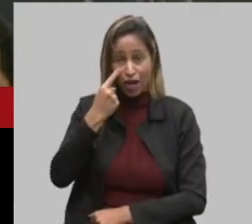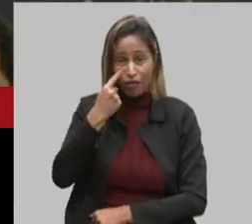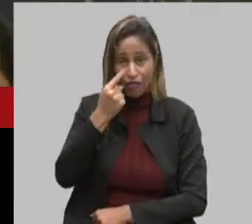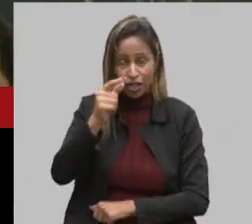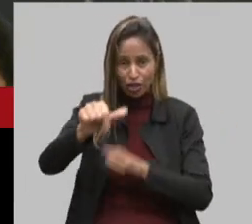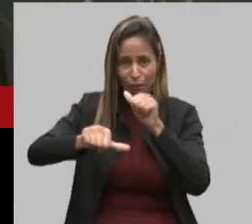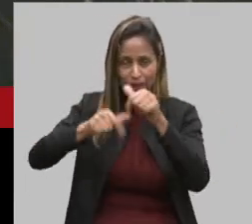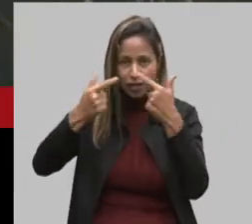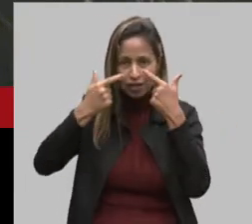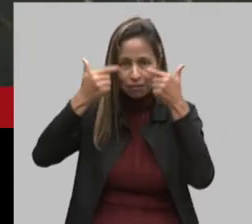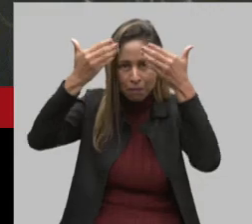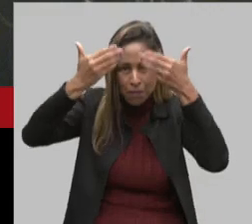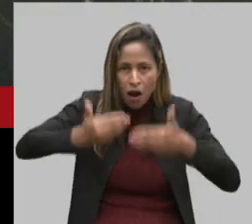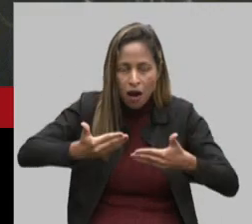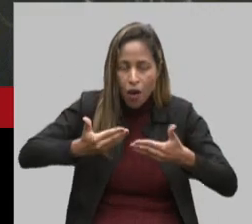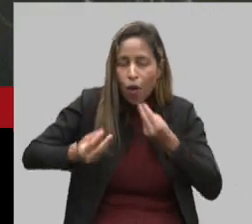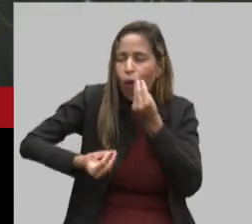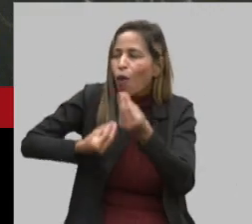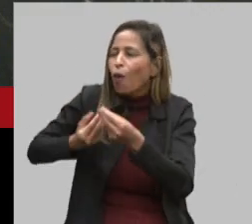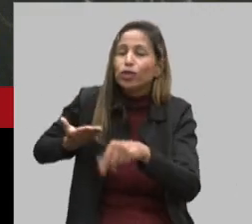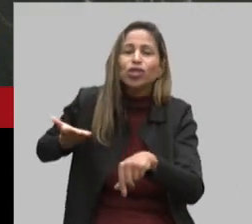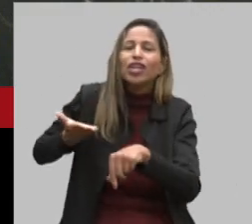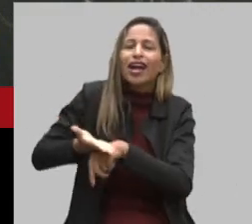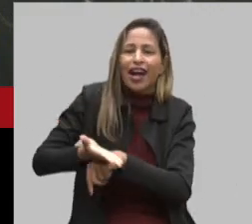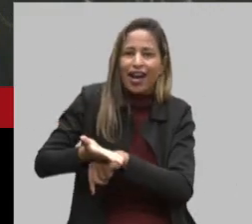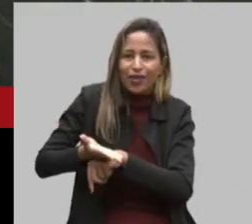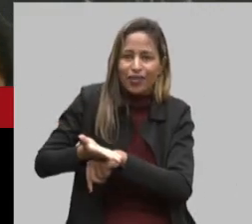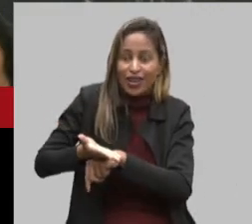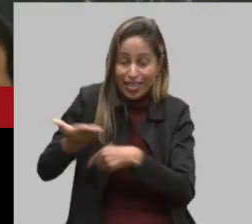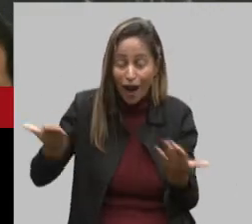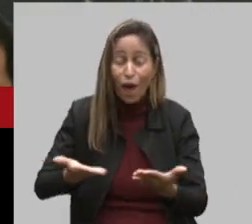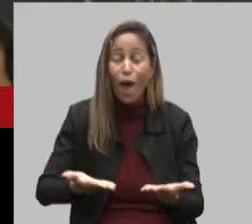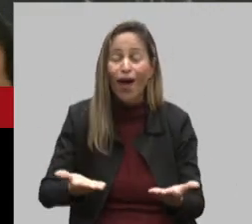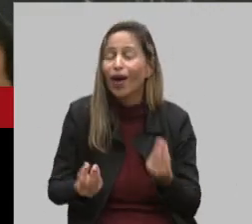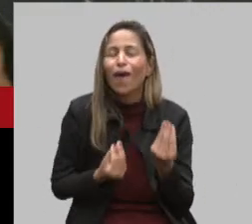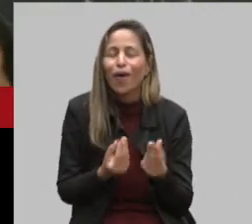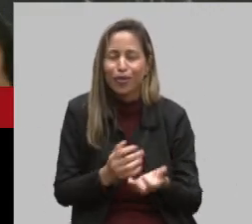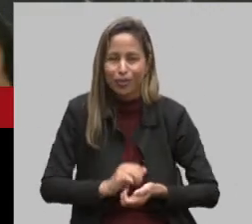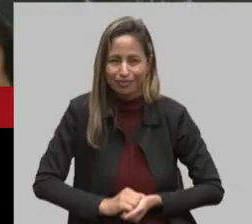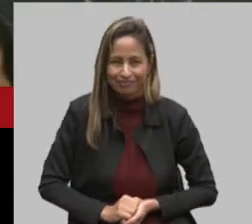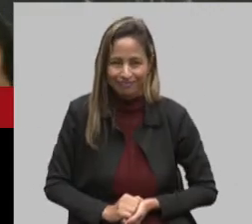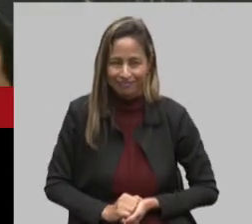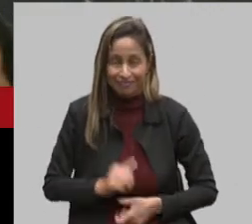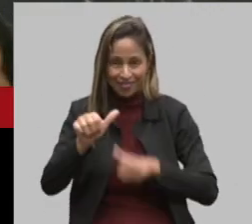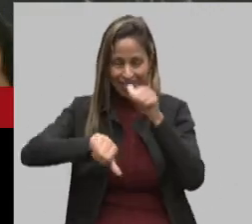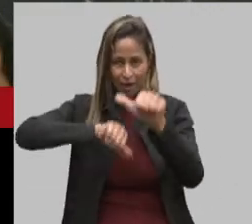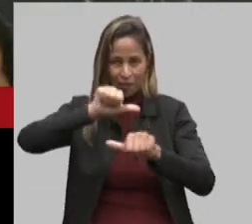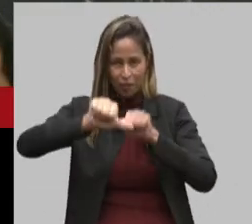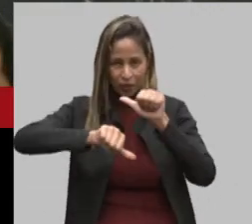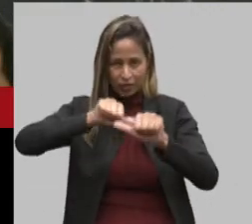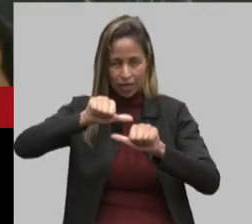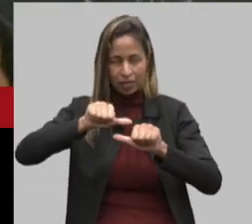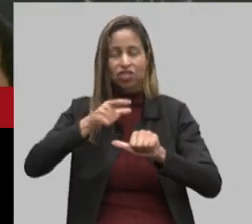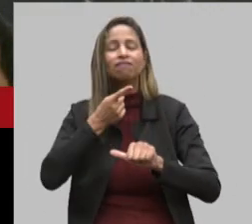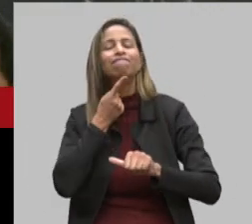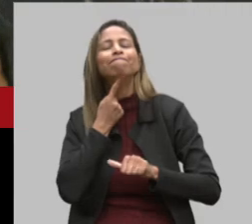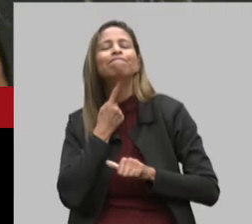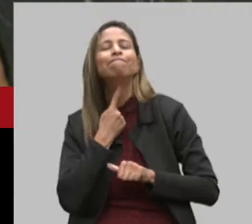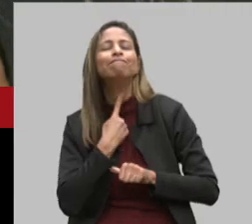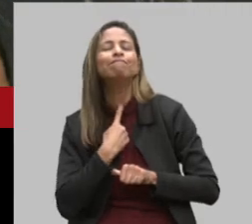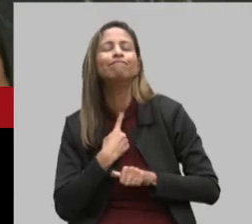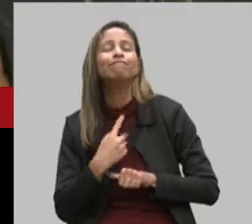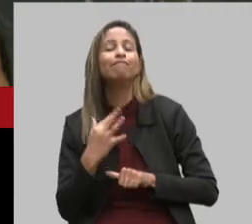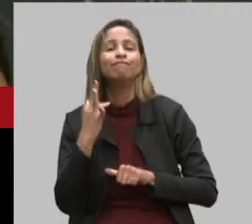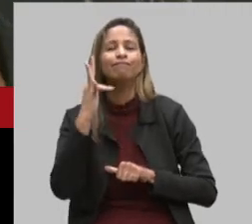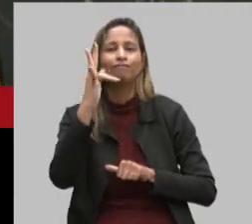dos jovens como eles chegaram para nós e como eles saem agora a mudança de perspectiva o